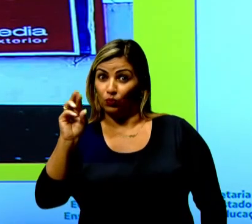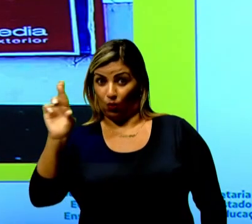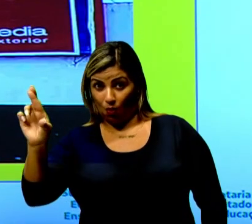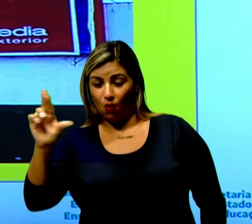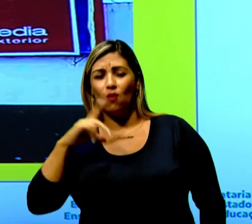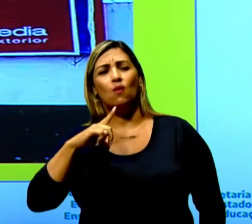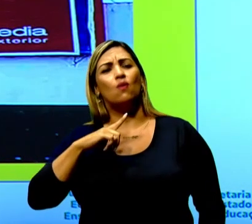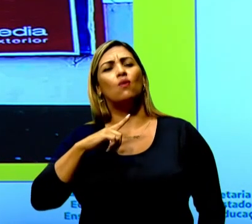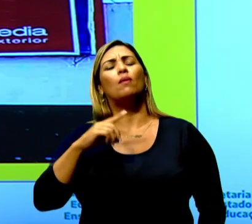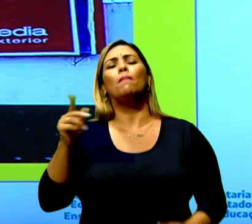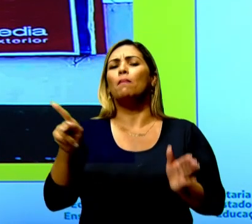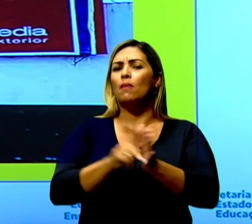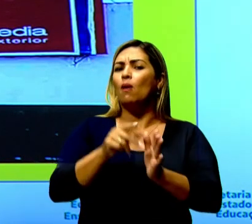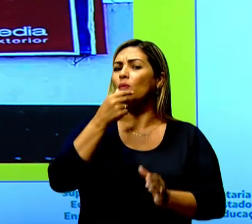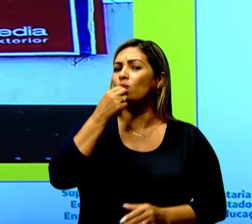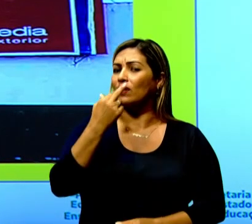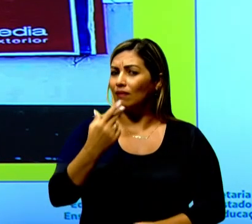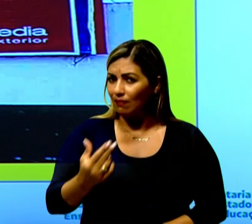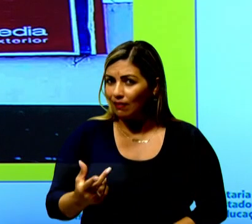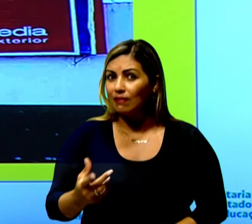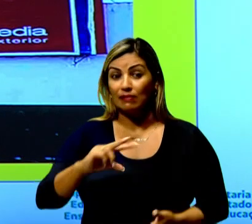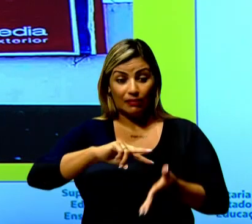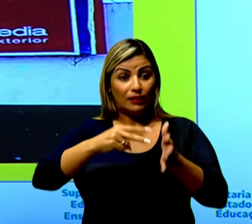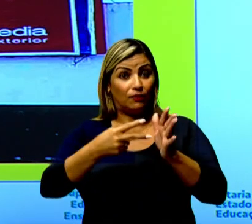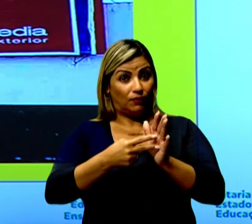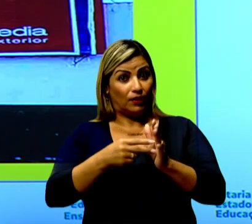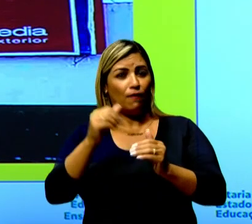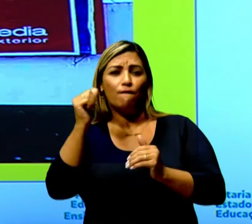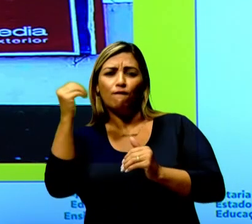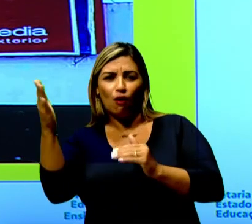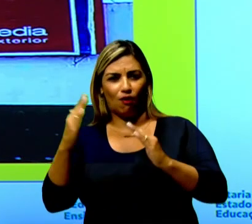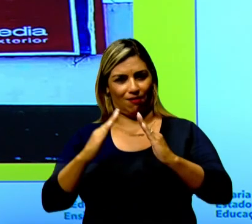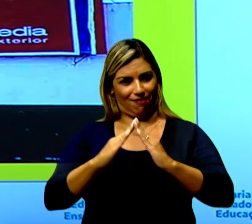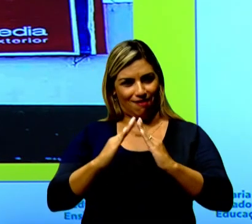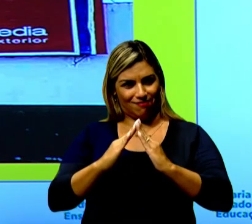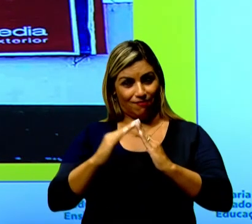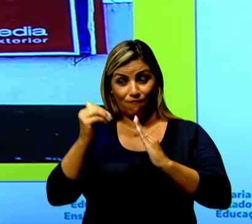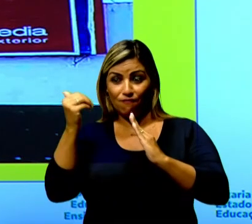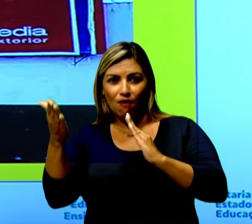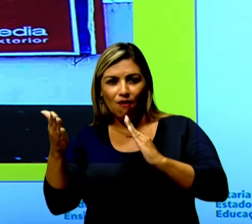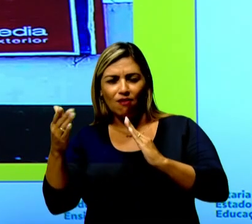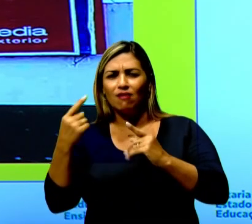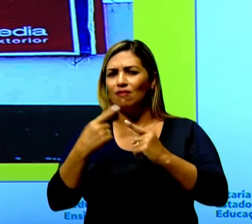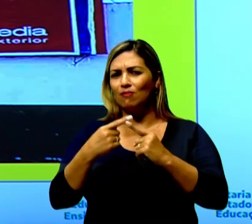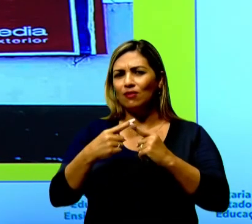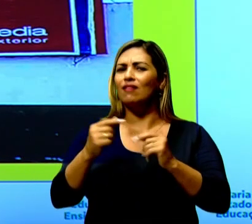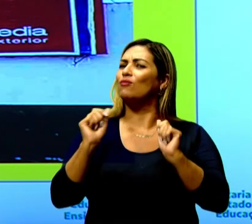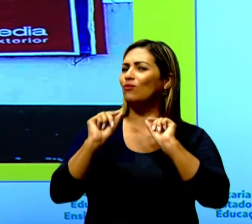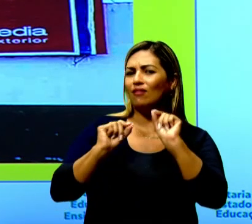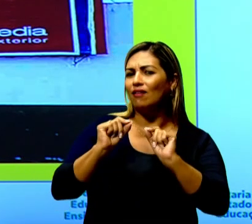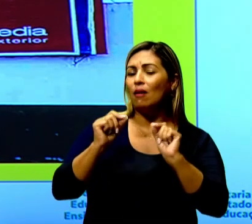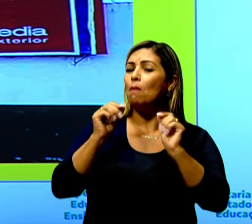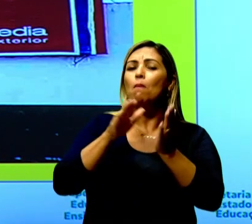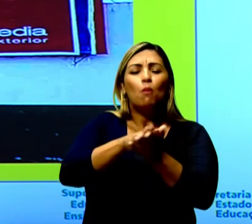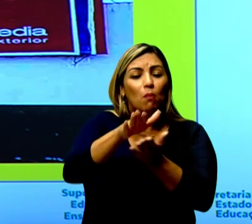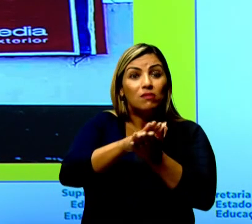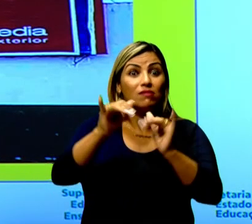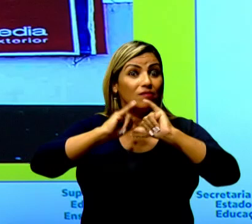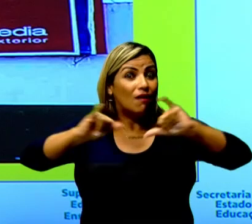que significa literalmente fora de casa outdoor publicidade